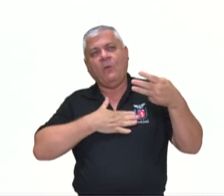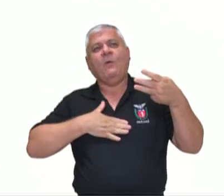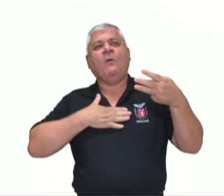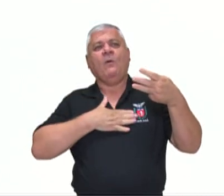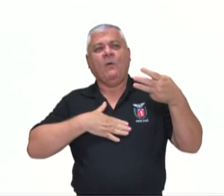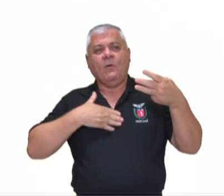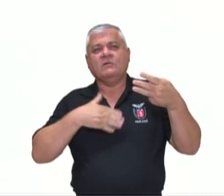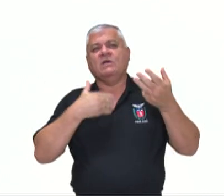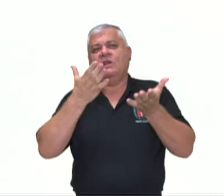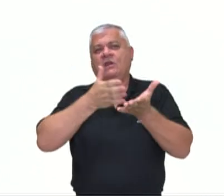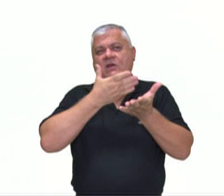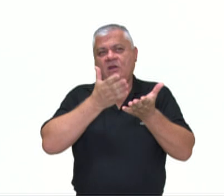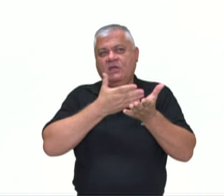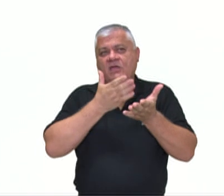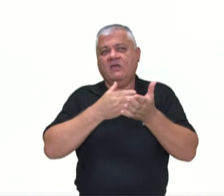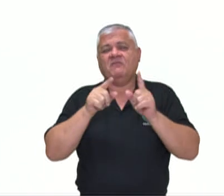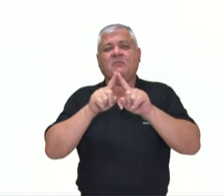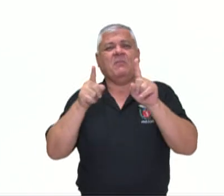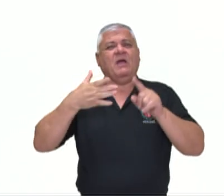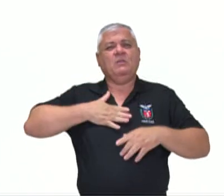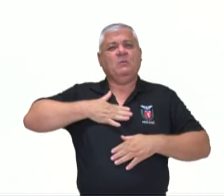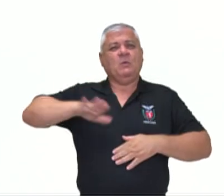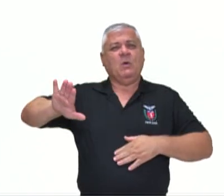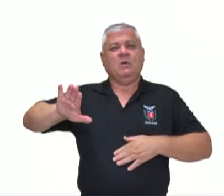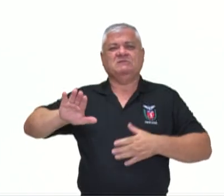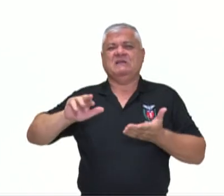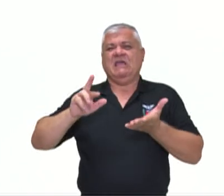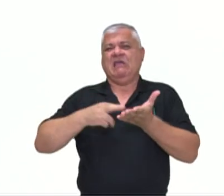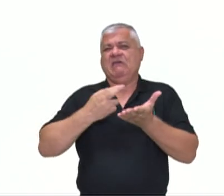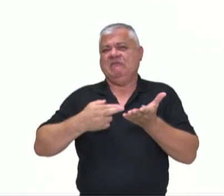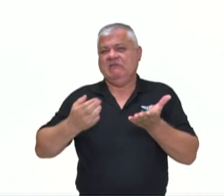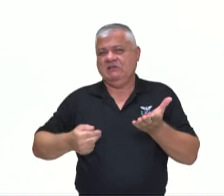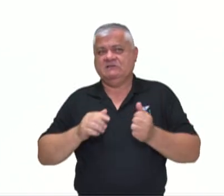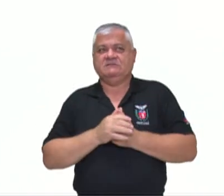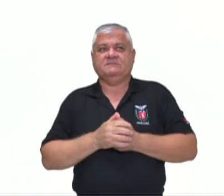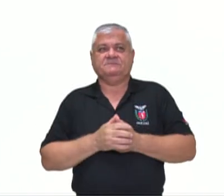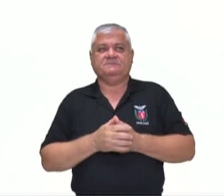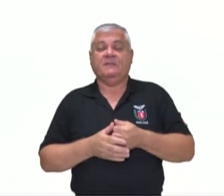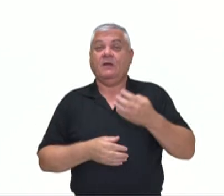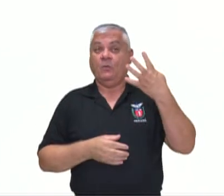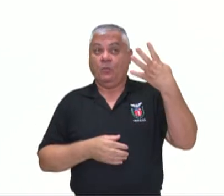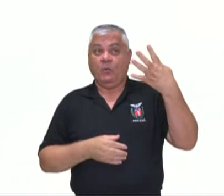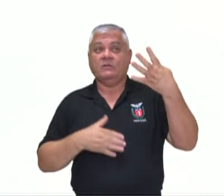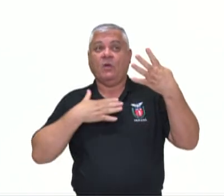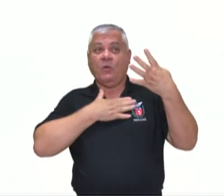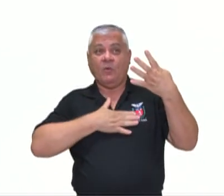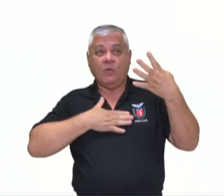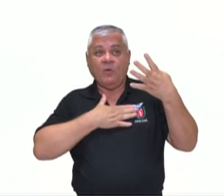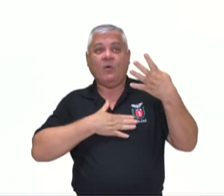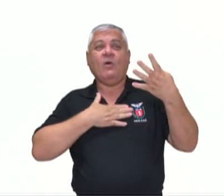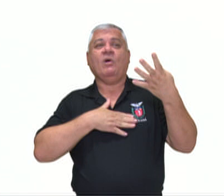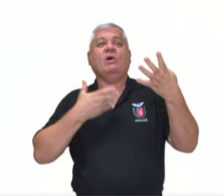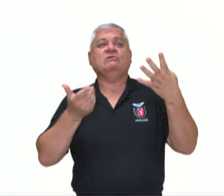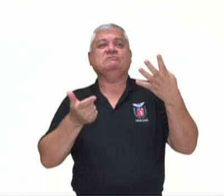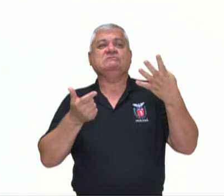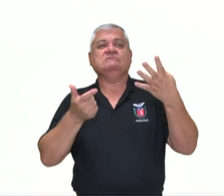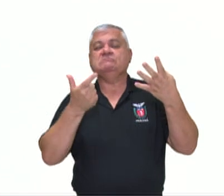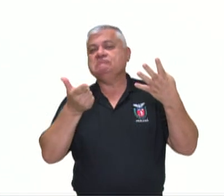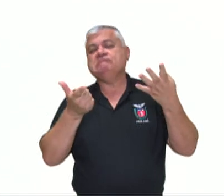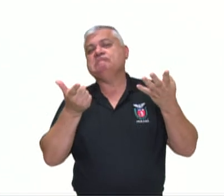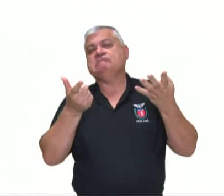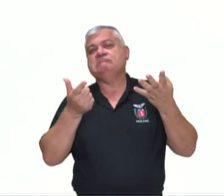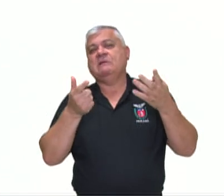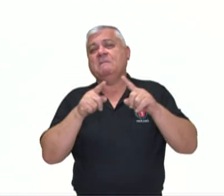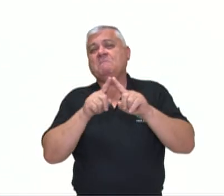cards. She likes apples, but she doesn't like bananas. She likes coffee, but she doesn't like